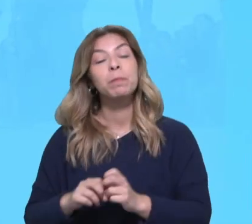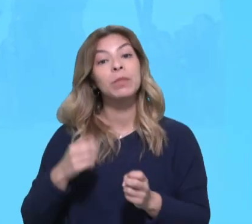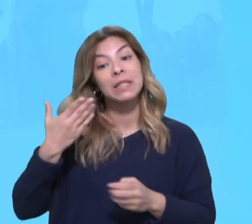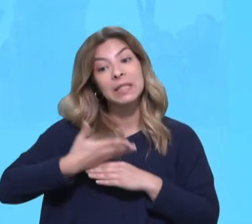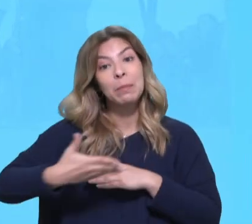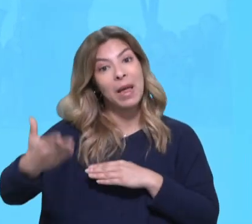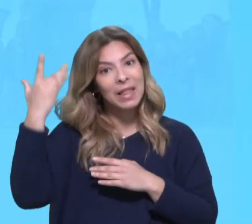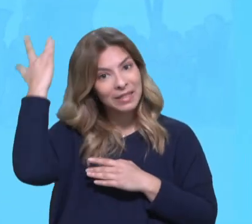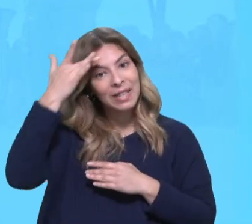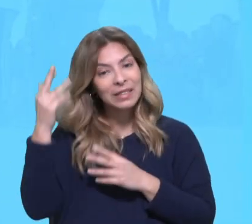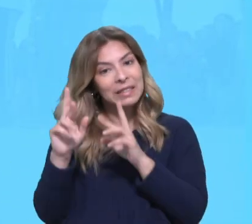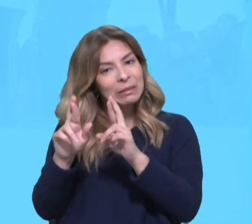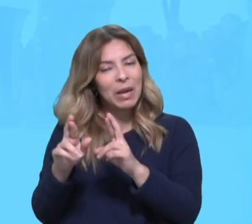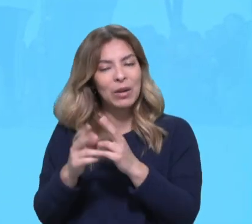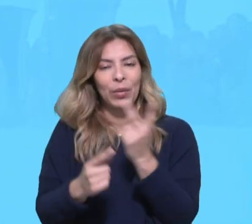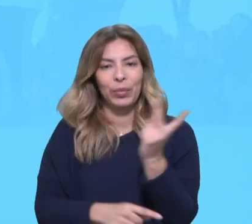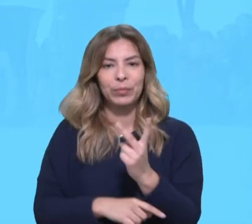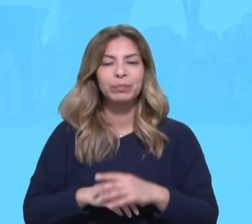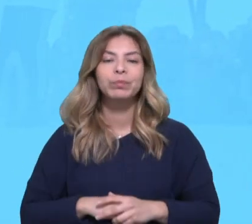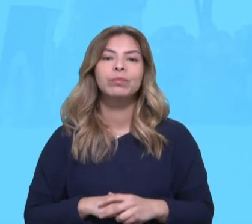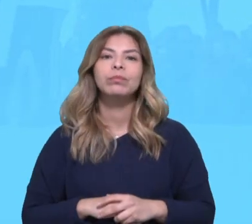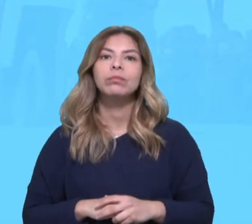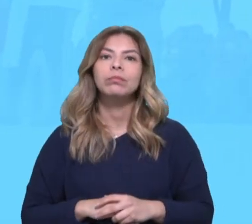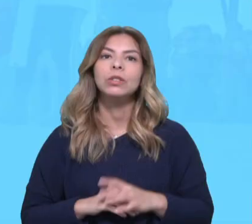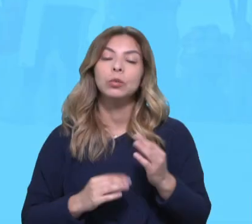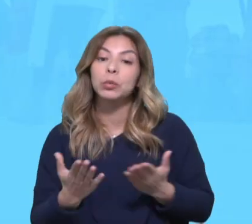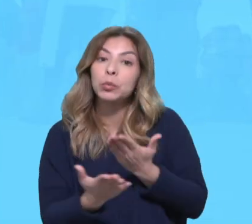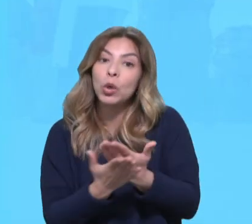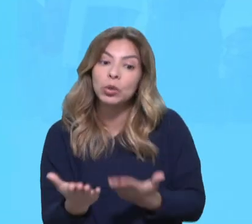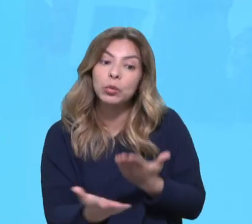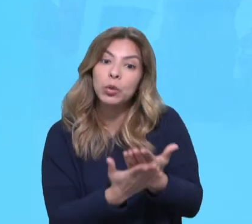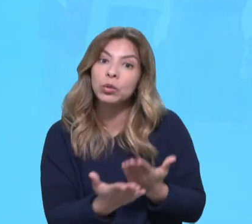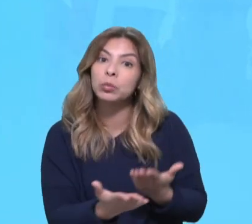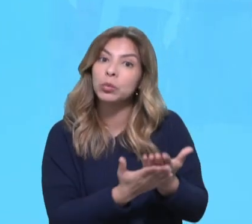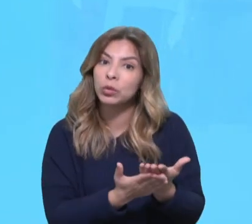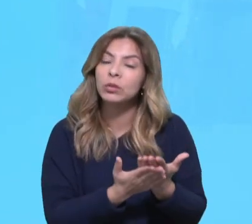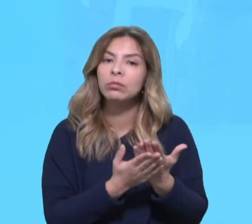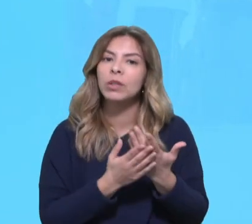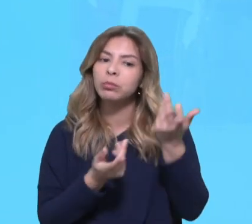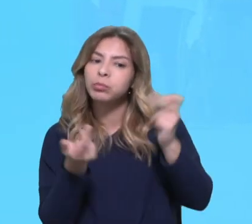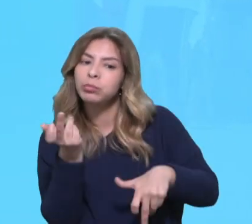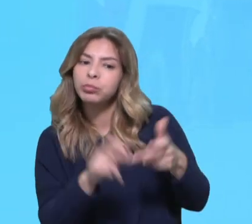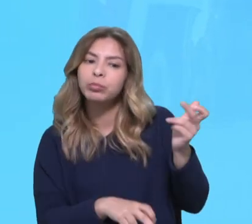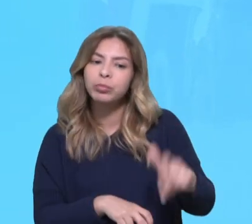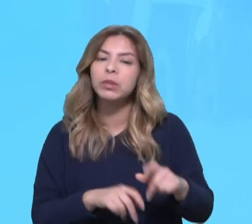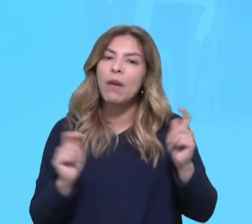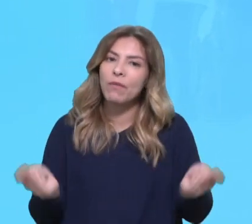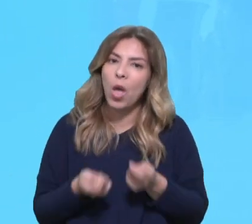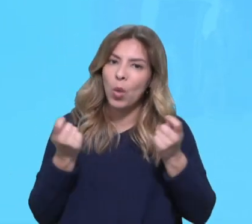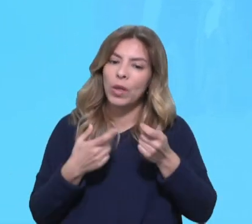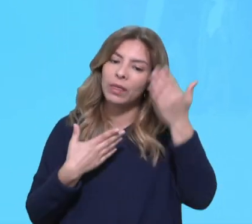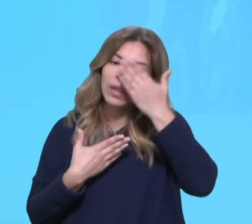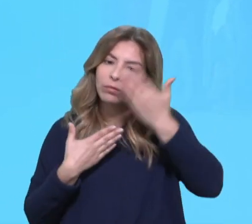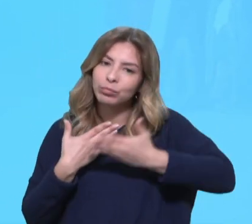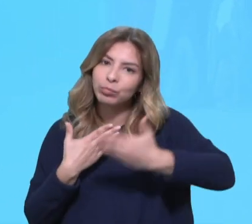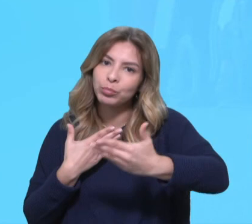que, de facto, tenha um impacto em muita gente. E estas propostas que celebram os acontecimentos destes dias e também a identidade